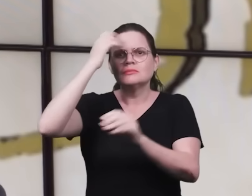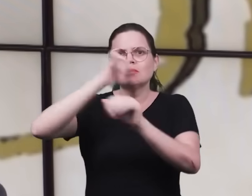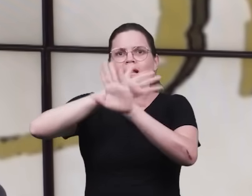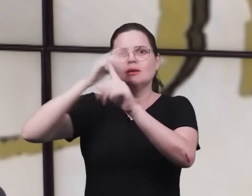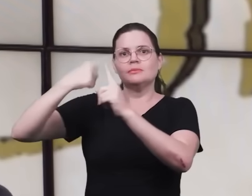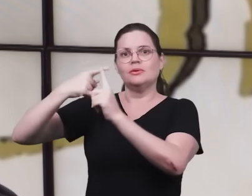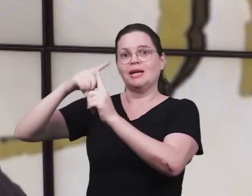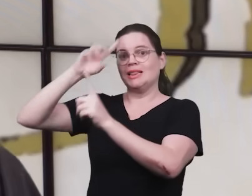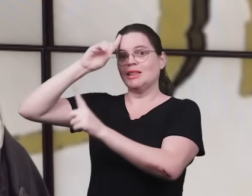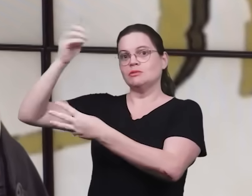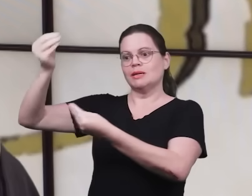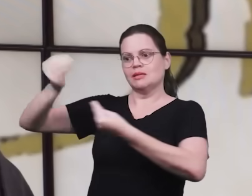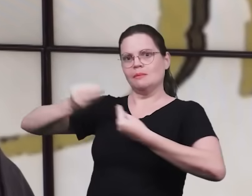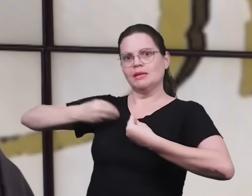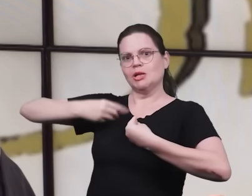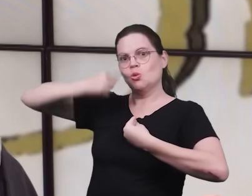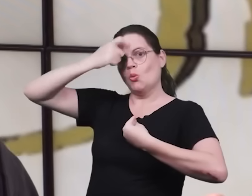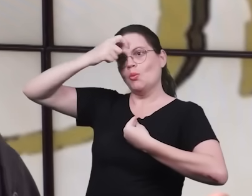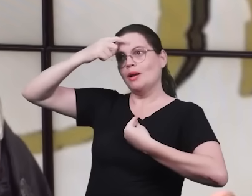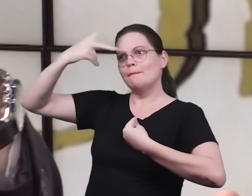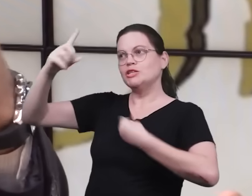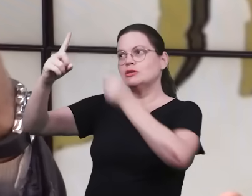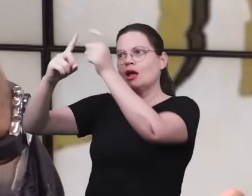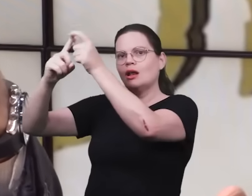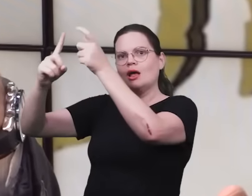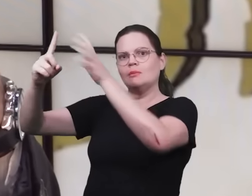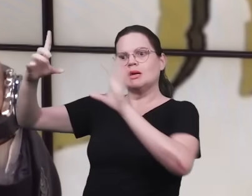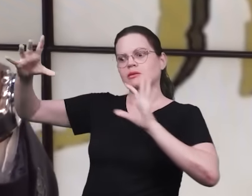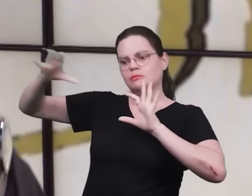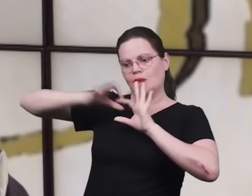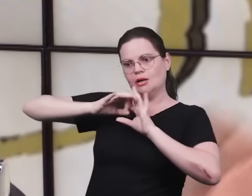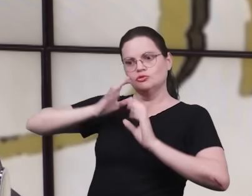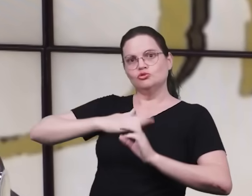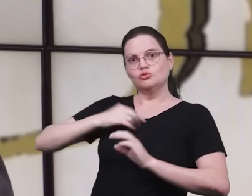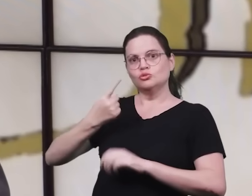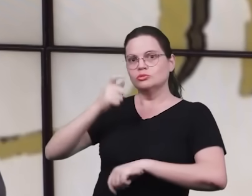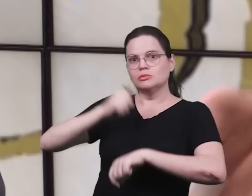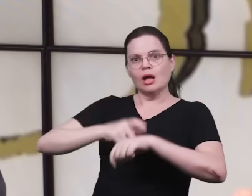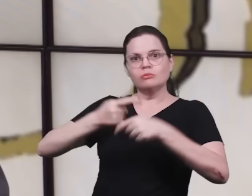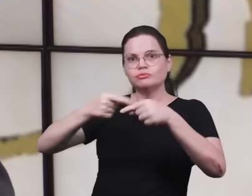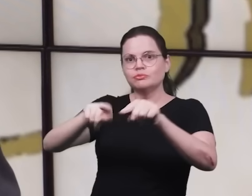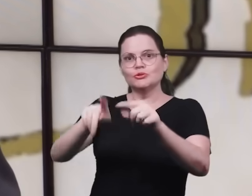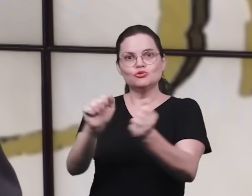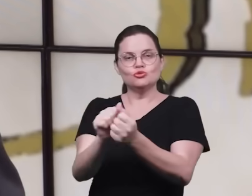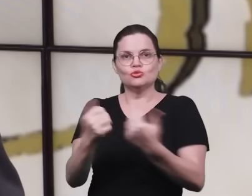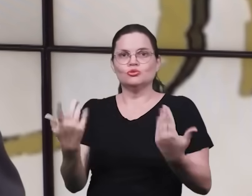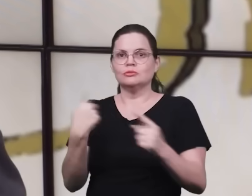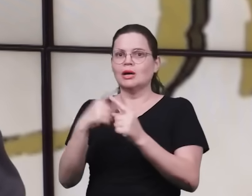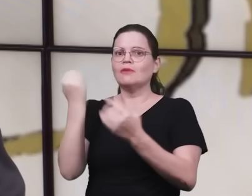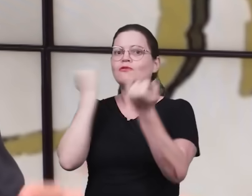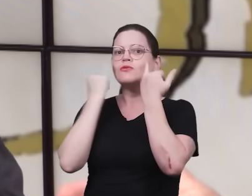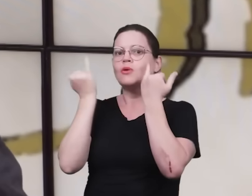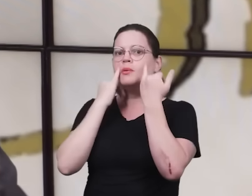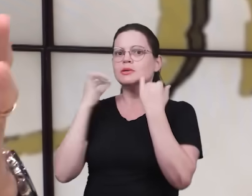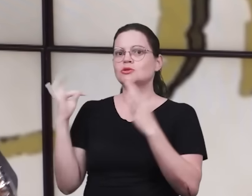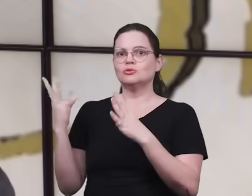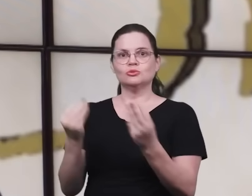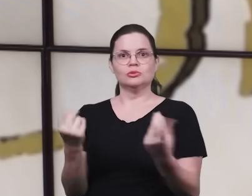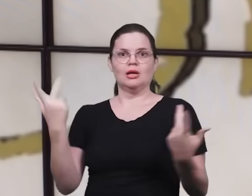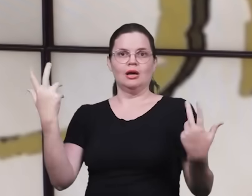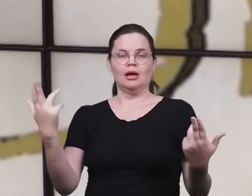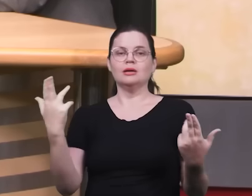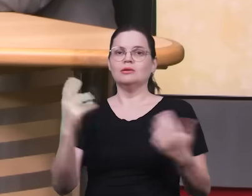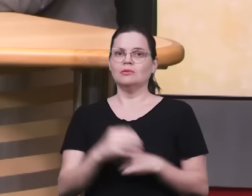sua onisciência. Toda aquela informação, todas as revelações vêm num tempo só, que é o tempo de Deus, né? Que é como